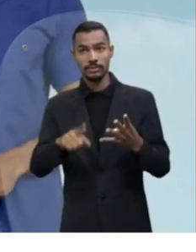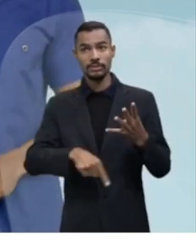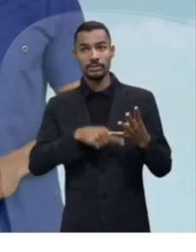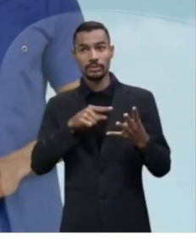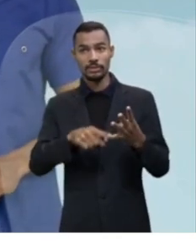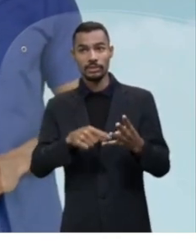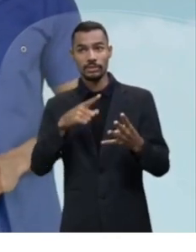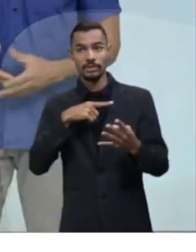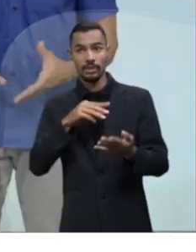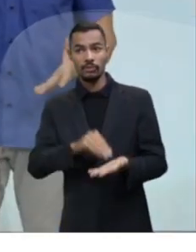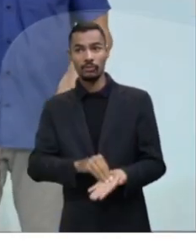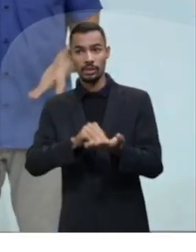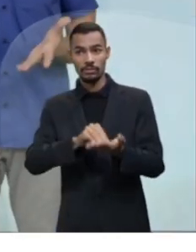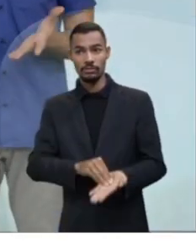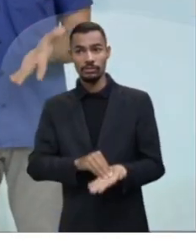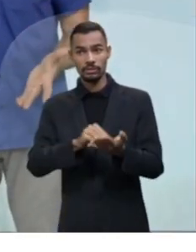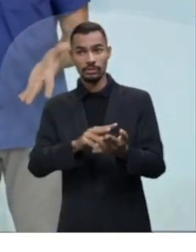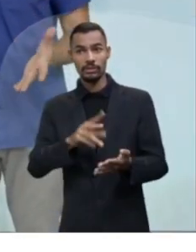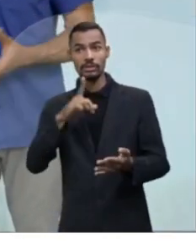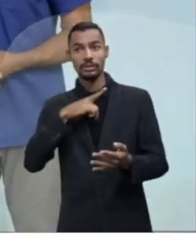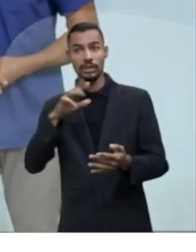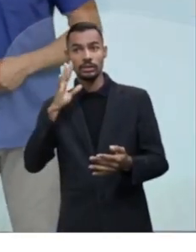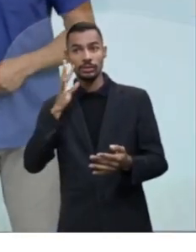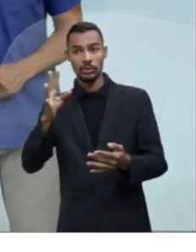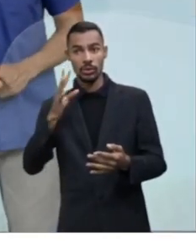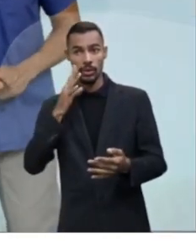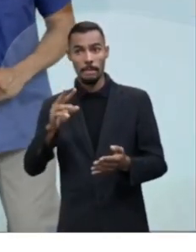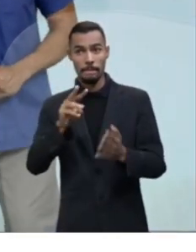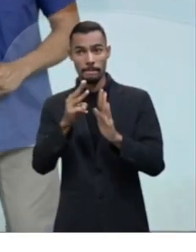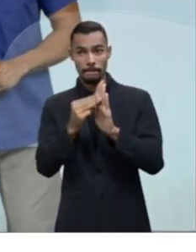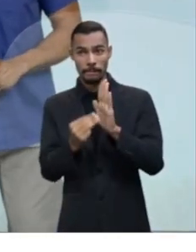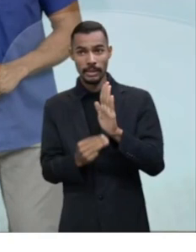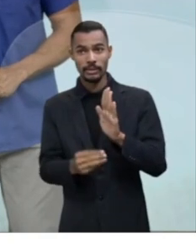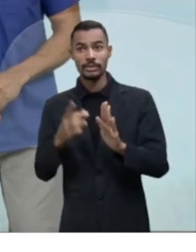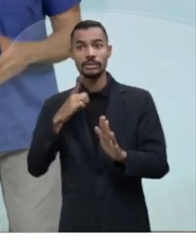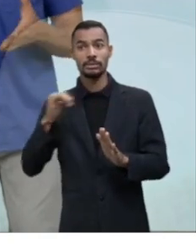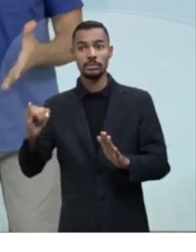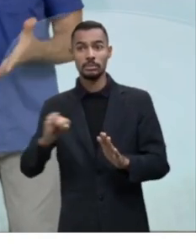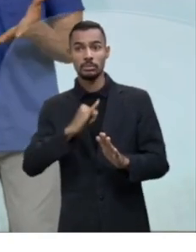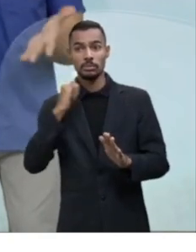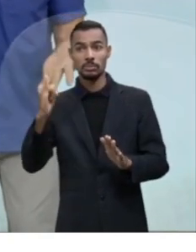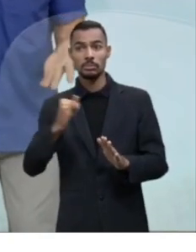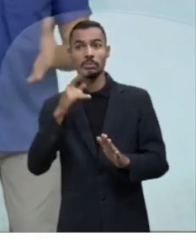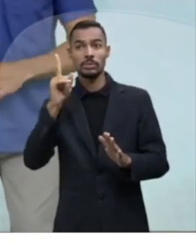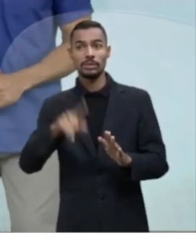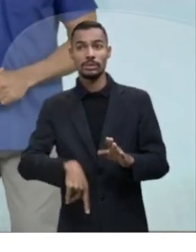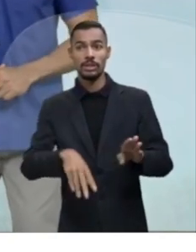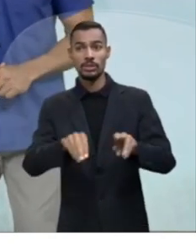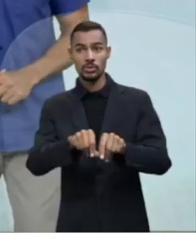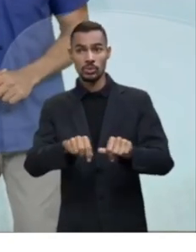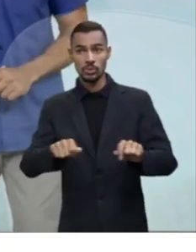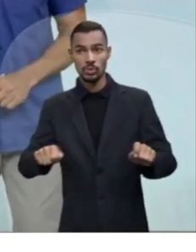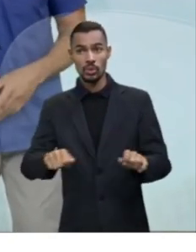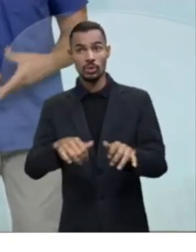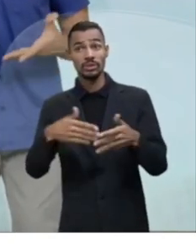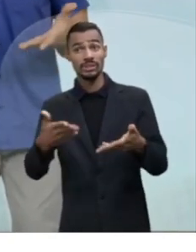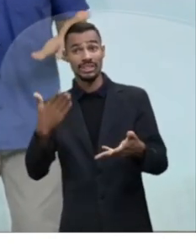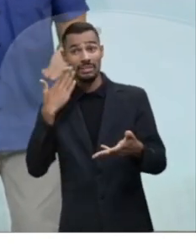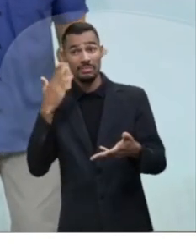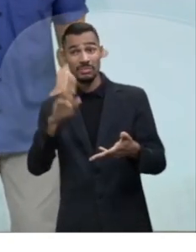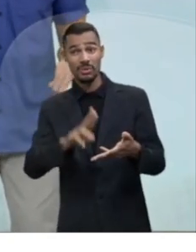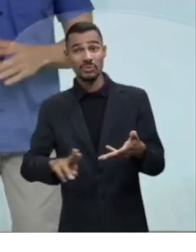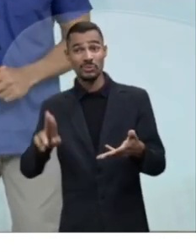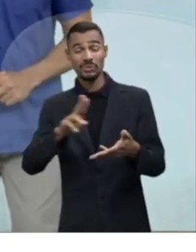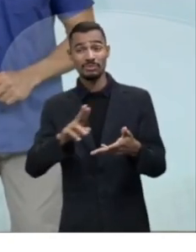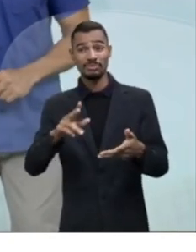ainda provas de carga. Os métodos teóricos são baseados nos princípios da mecânica dos solos. Embora tenham uso